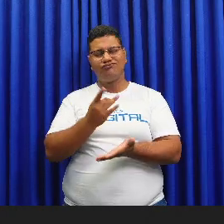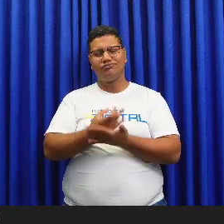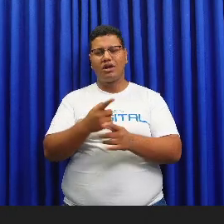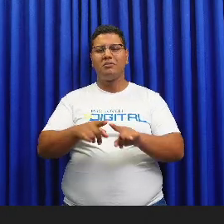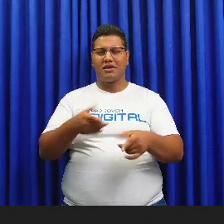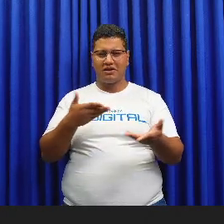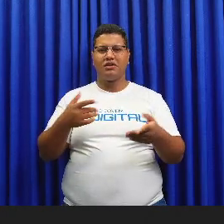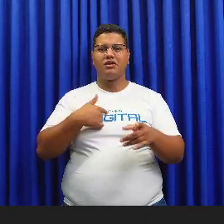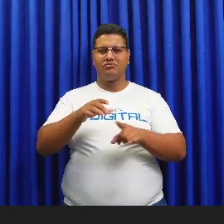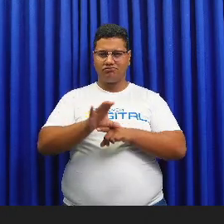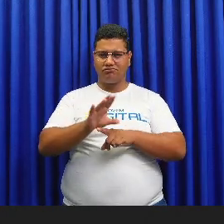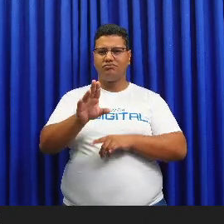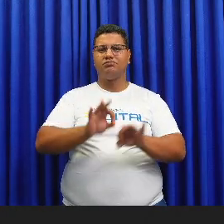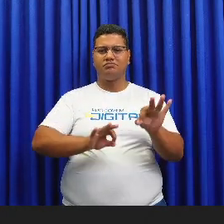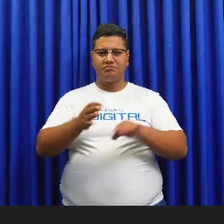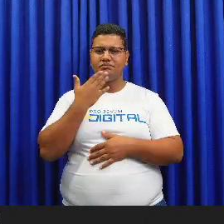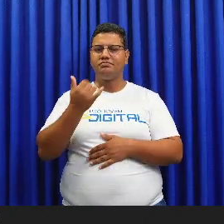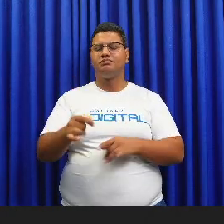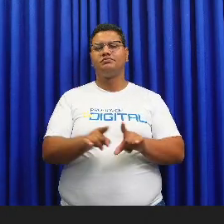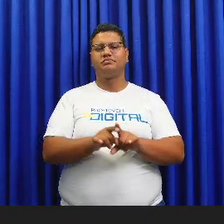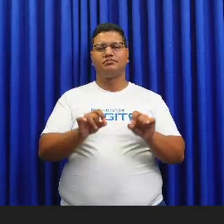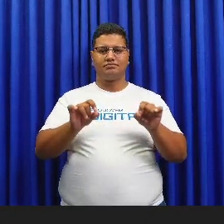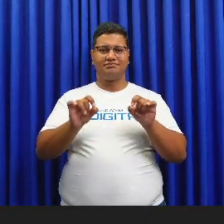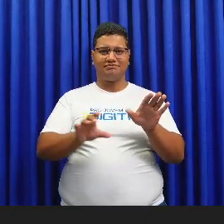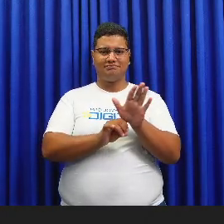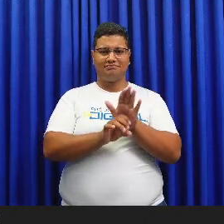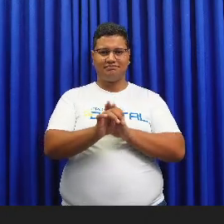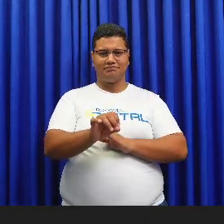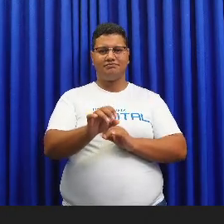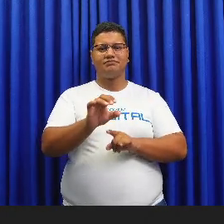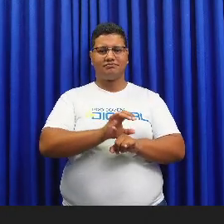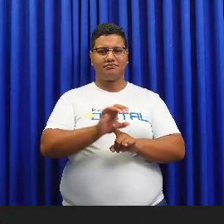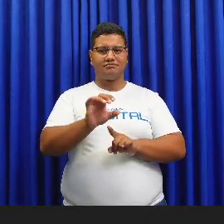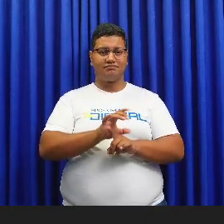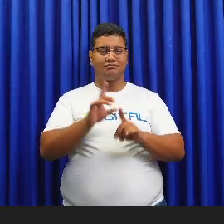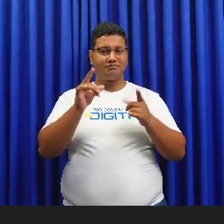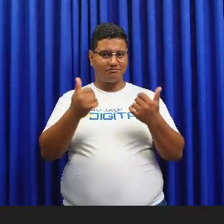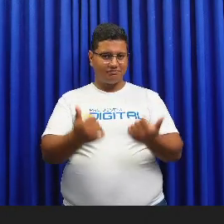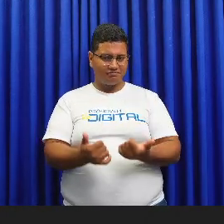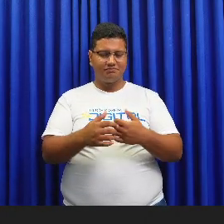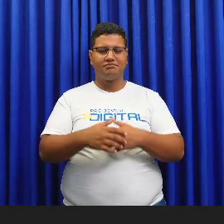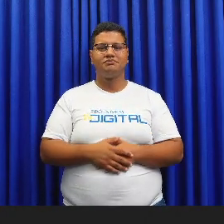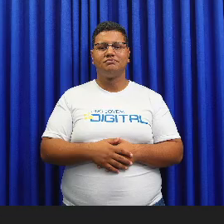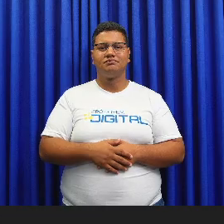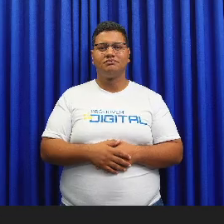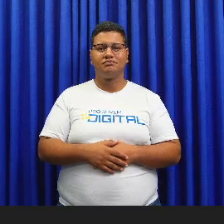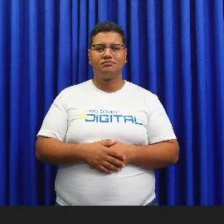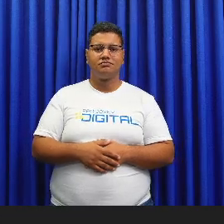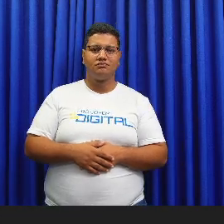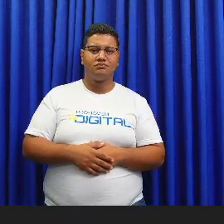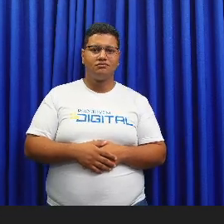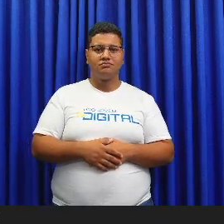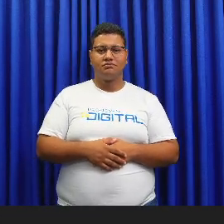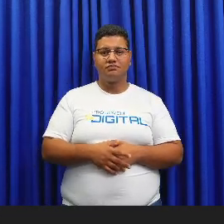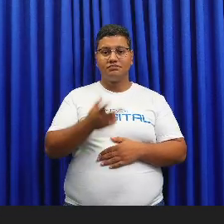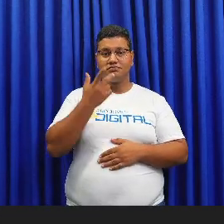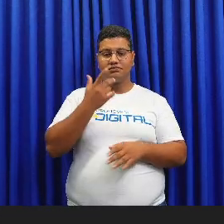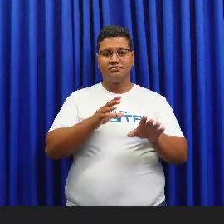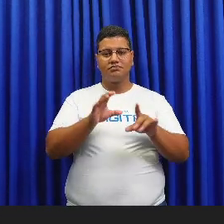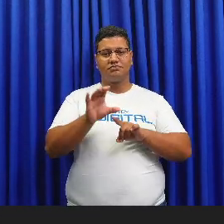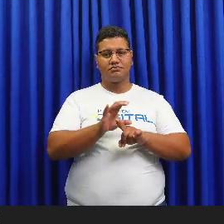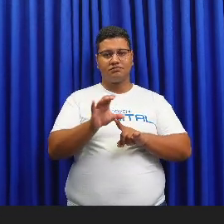me organizando mais com o Google Agenda, beleza? Vamos lá. Aqui, você vai ver ele como